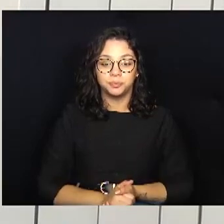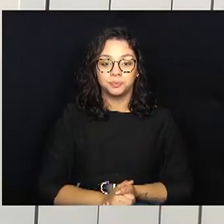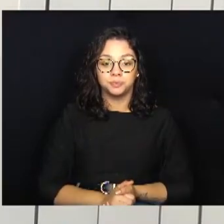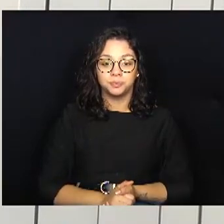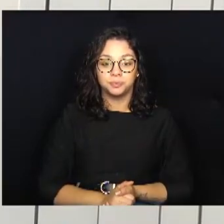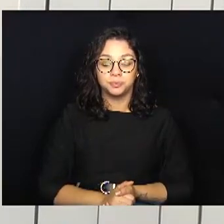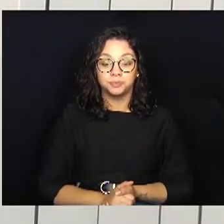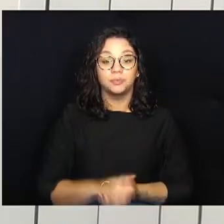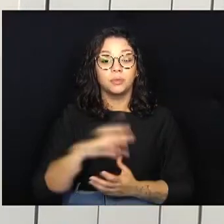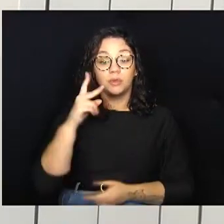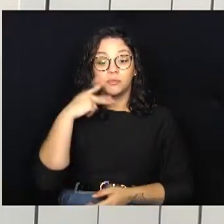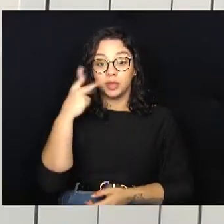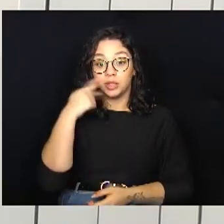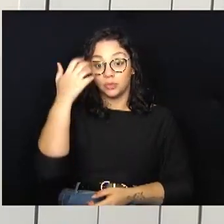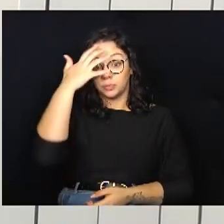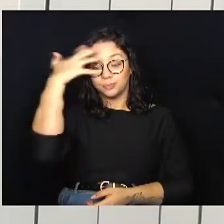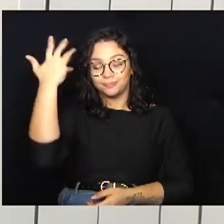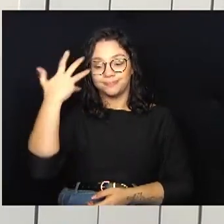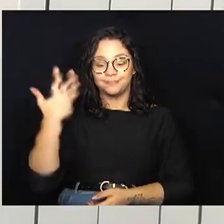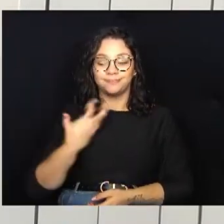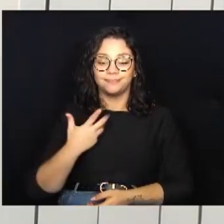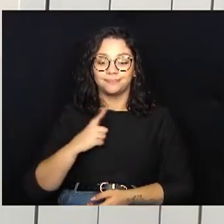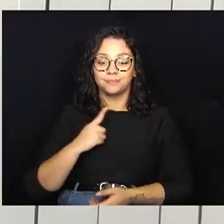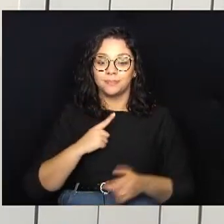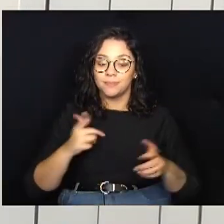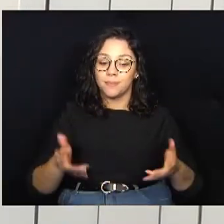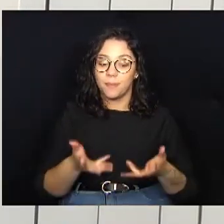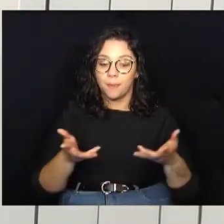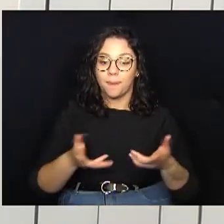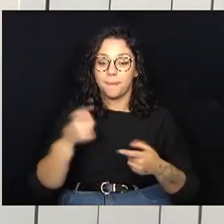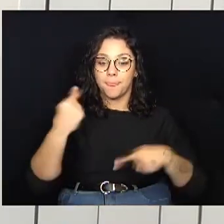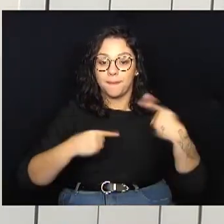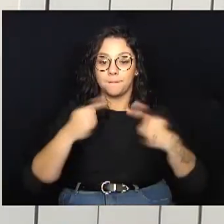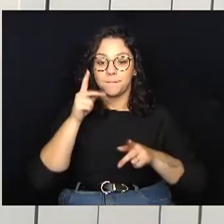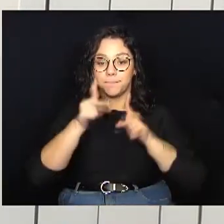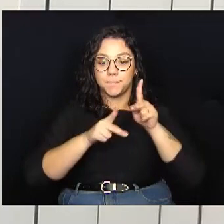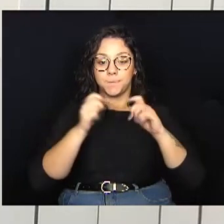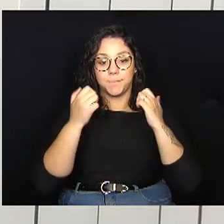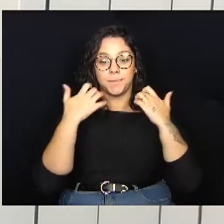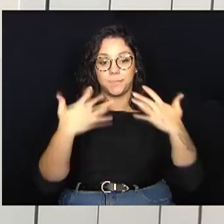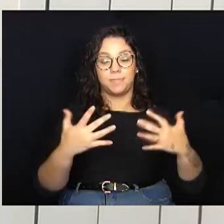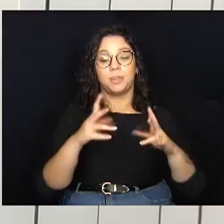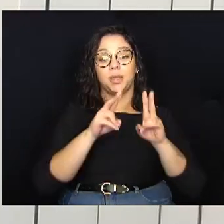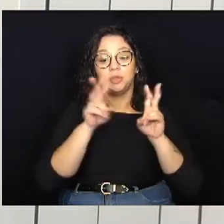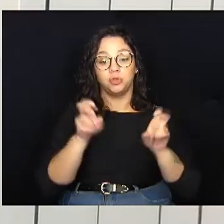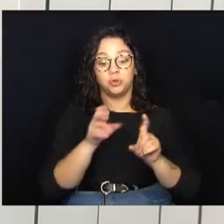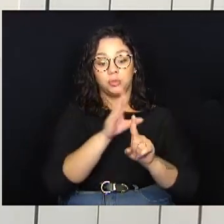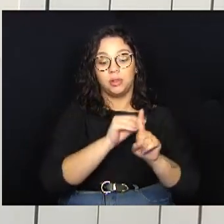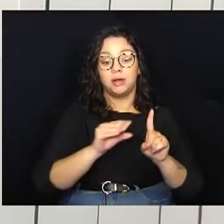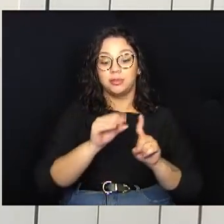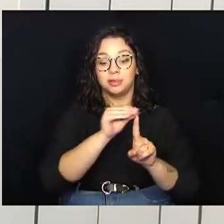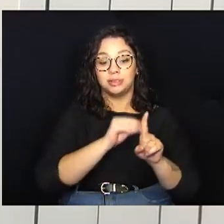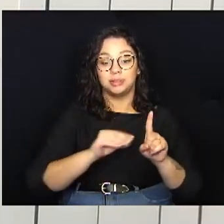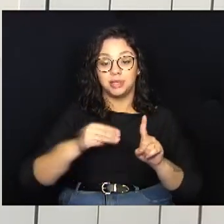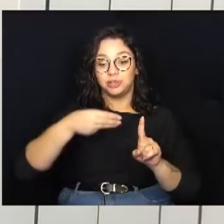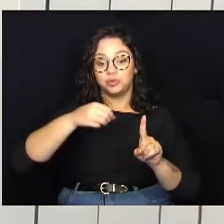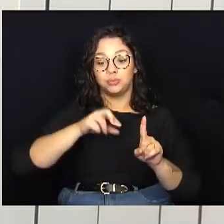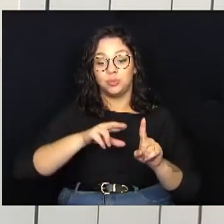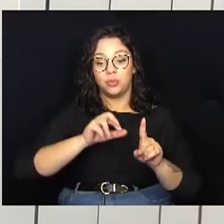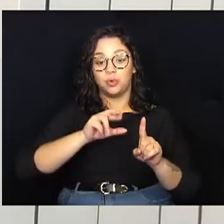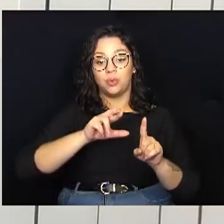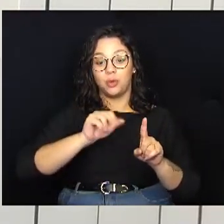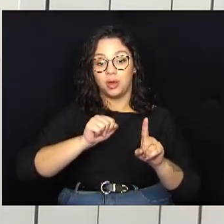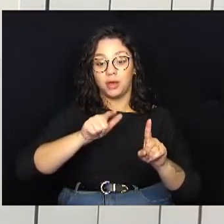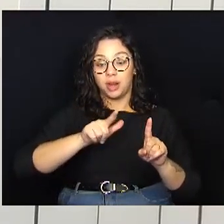A vereadora Guida Calisto promoveu um debate público para falar sobre assédio moral no ambiente de trabalho. A